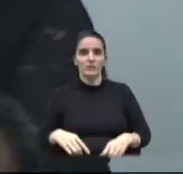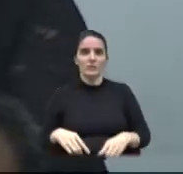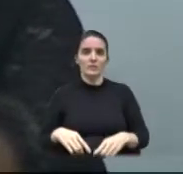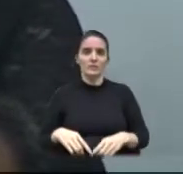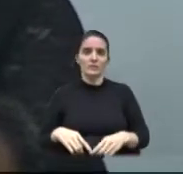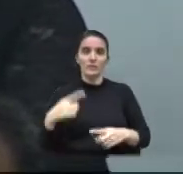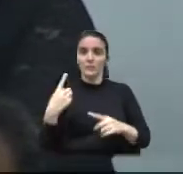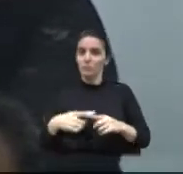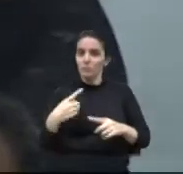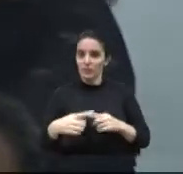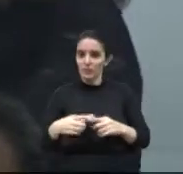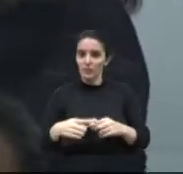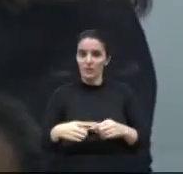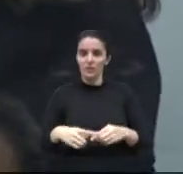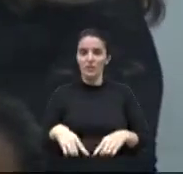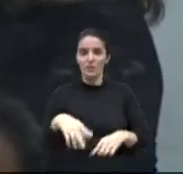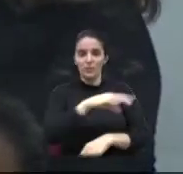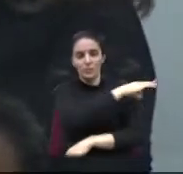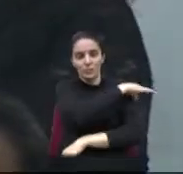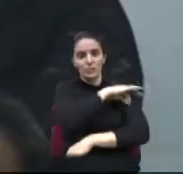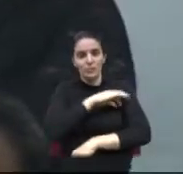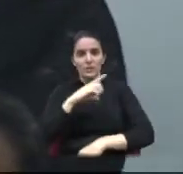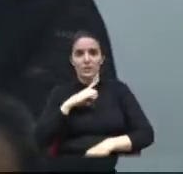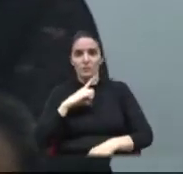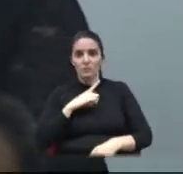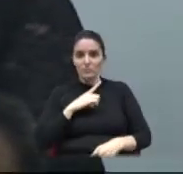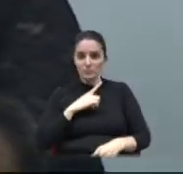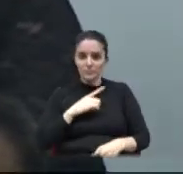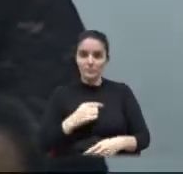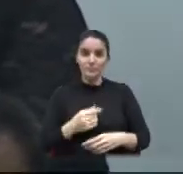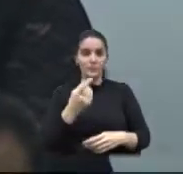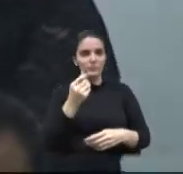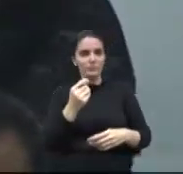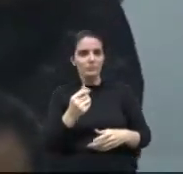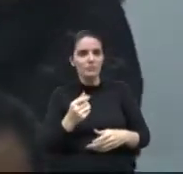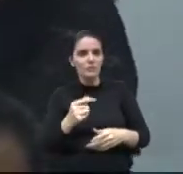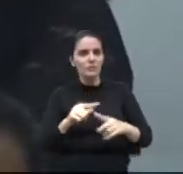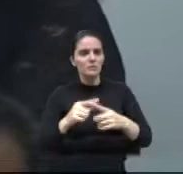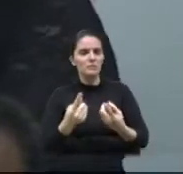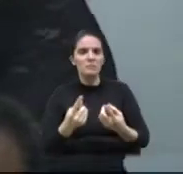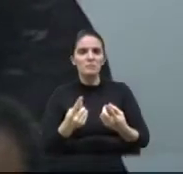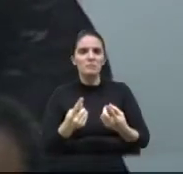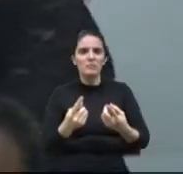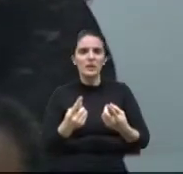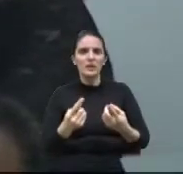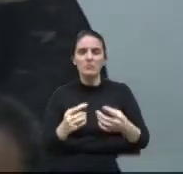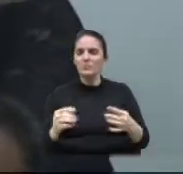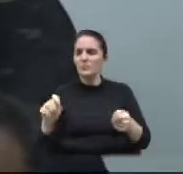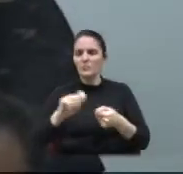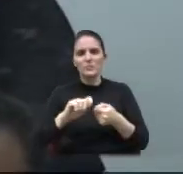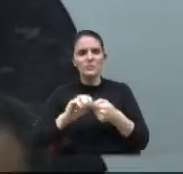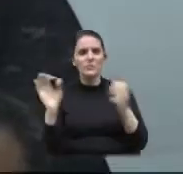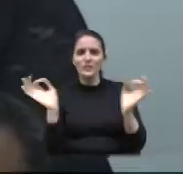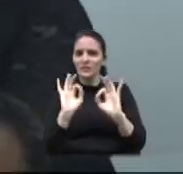cargos comissionados e ele usa aí mais de 20 milhões para limpar as praças e está tudo um caos. E